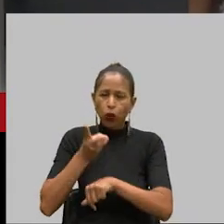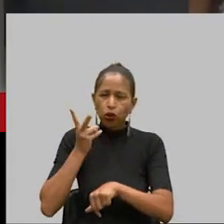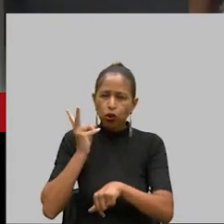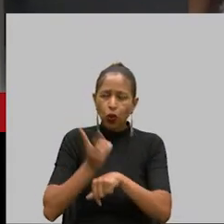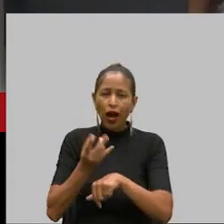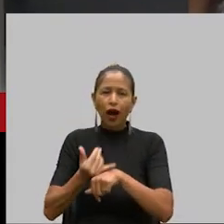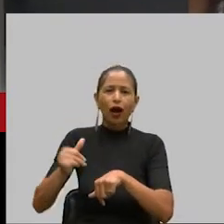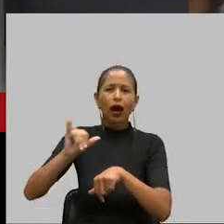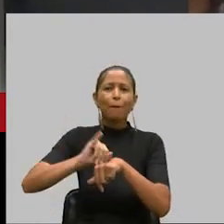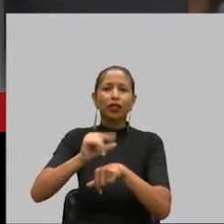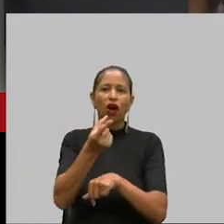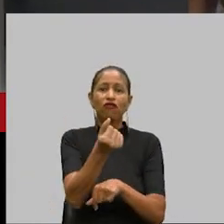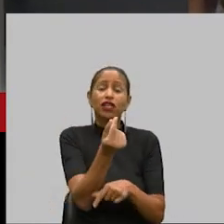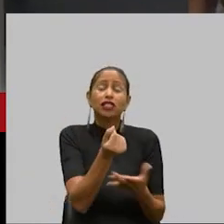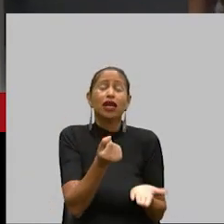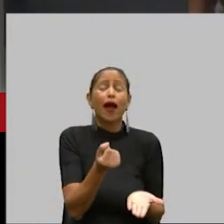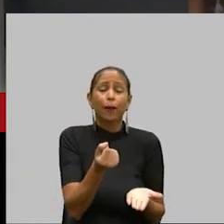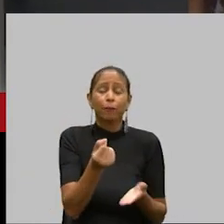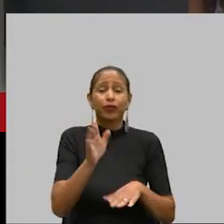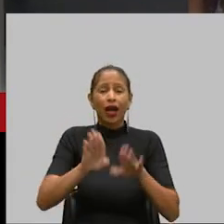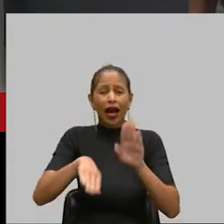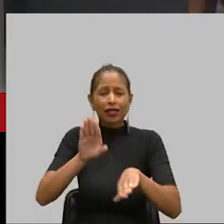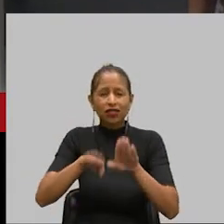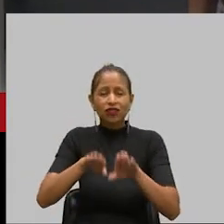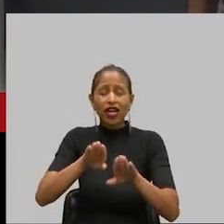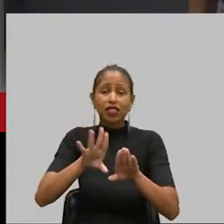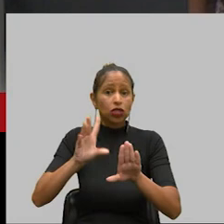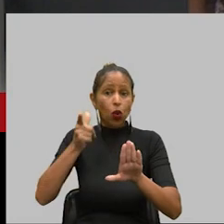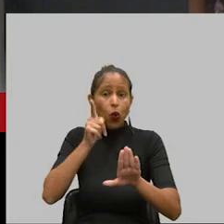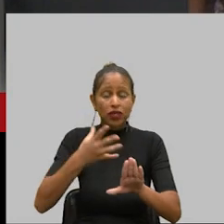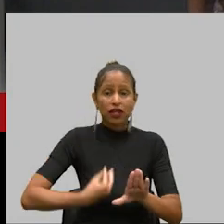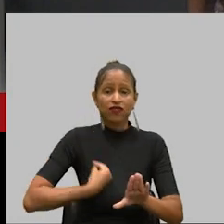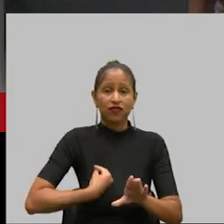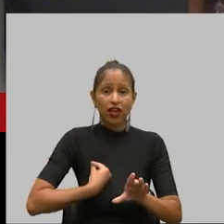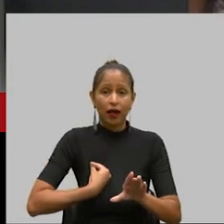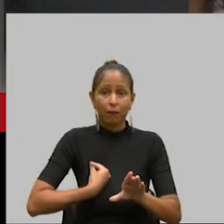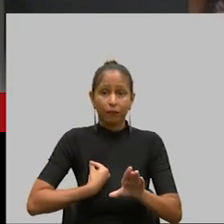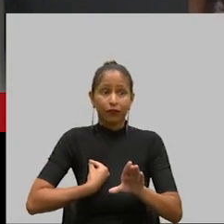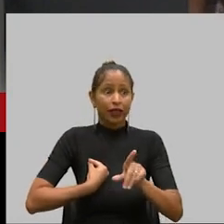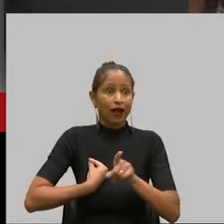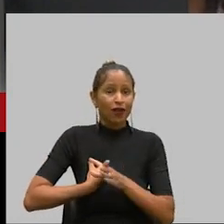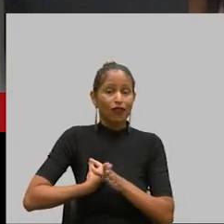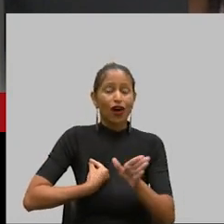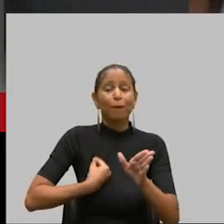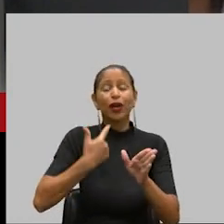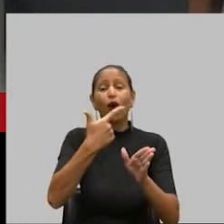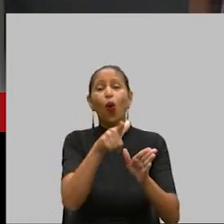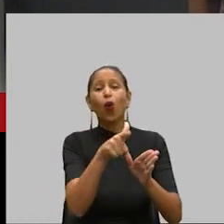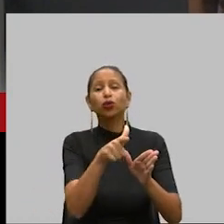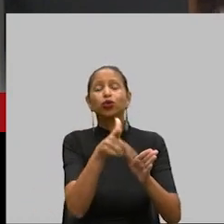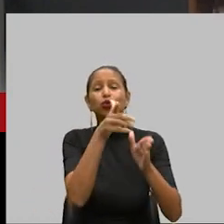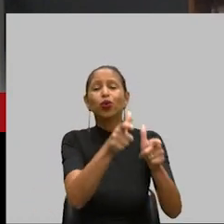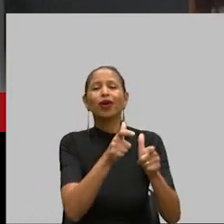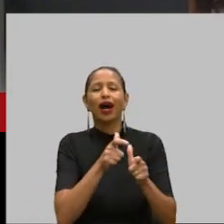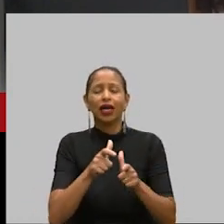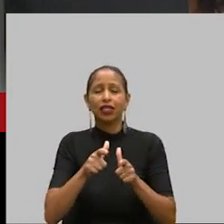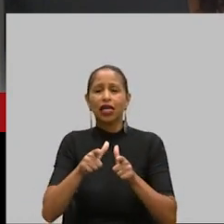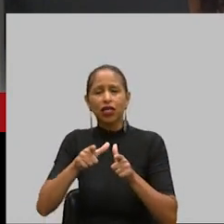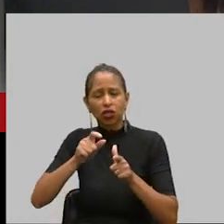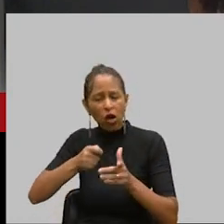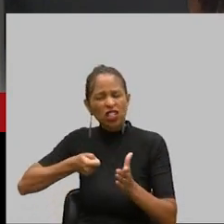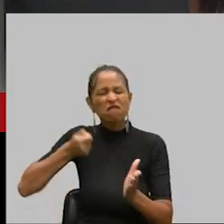capital e às vezes até por uma questão de sobrevivência acabam indo alguns então nós temos que fazer esse